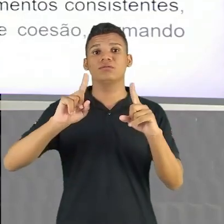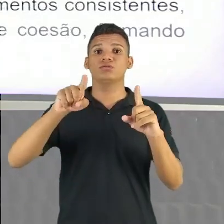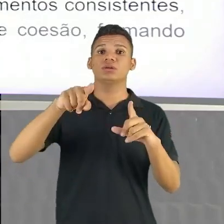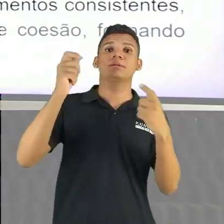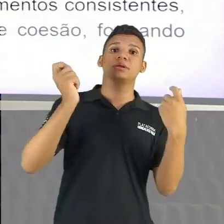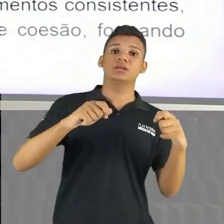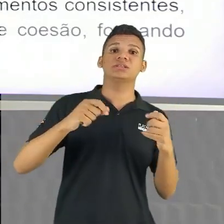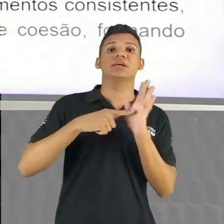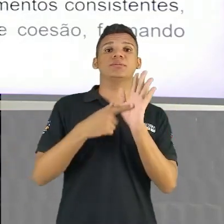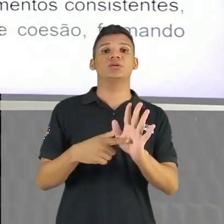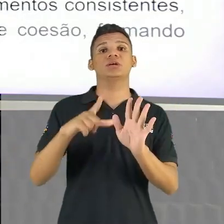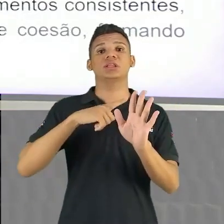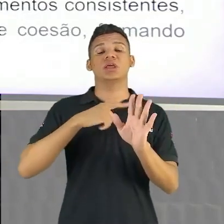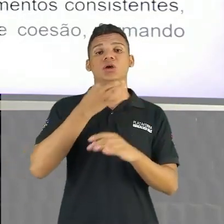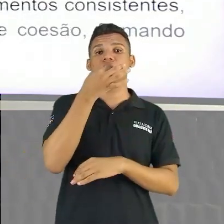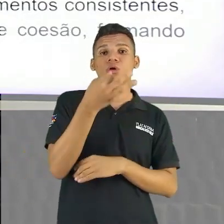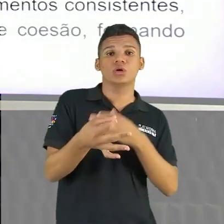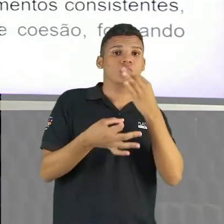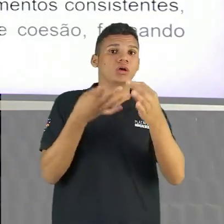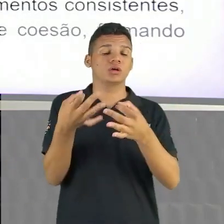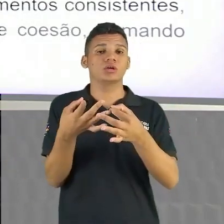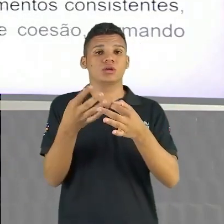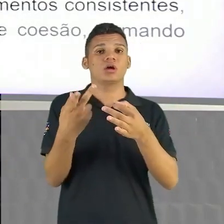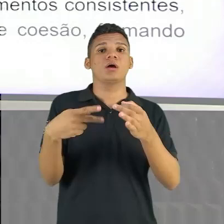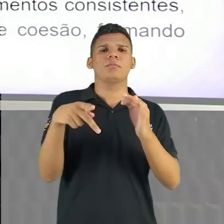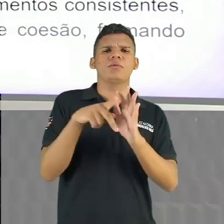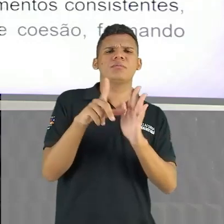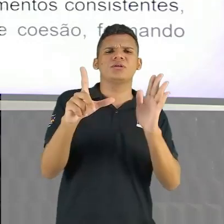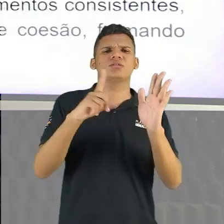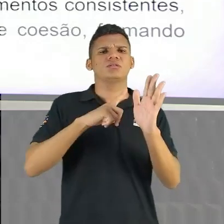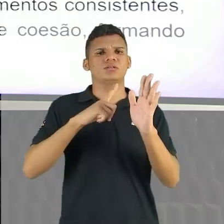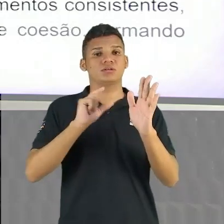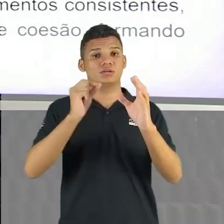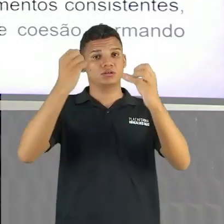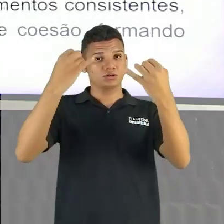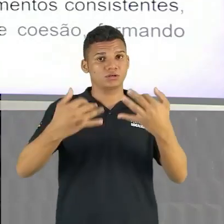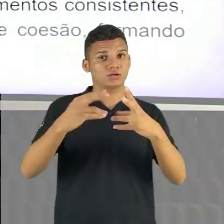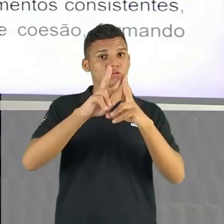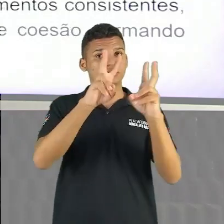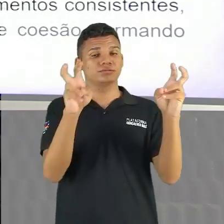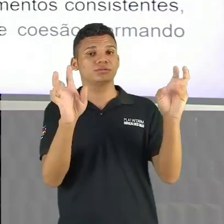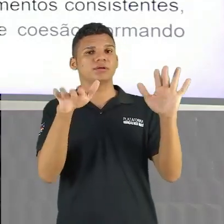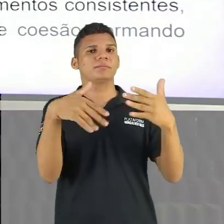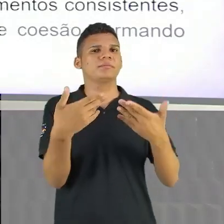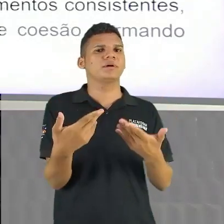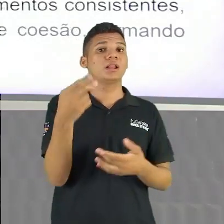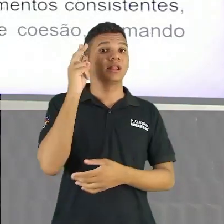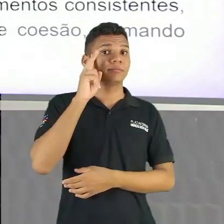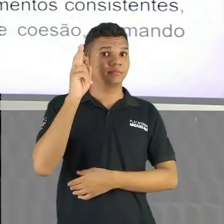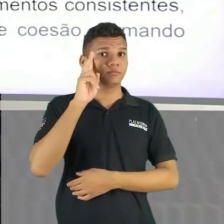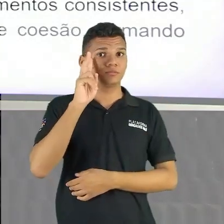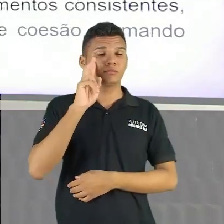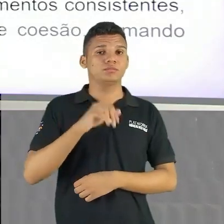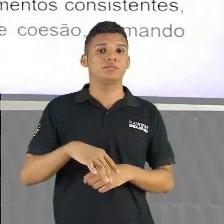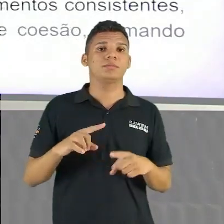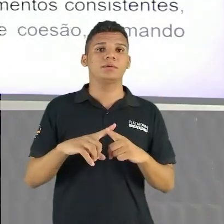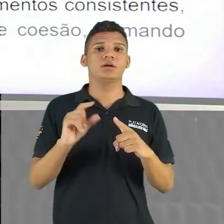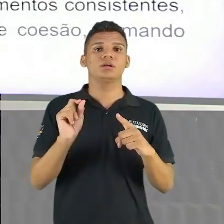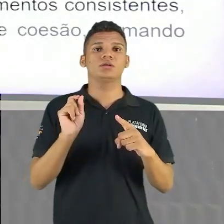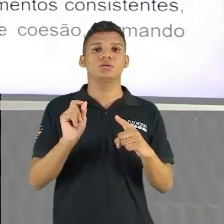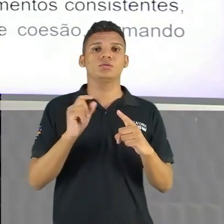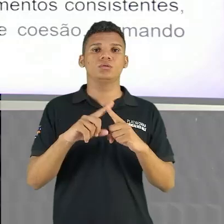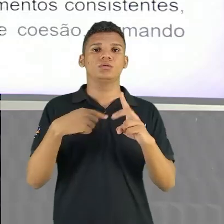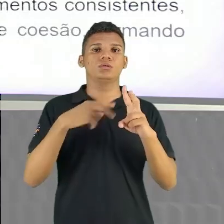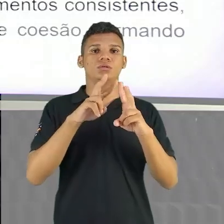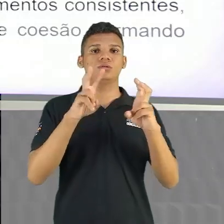alhe demonstrar uma opinião a respeito daquele recorte temático Lembrando que o tema é